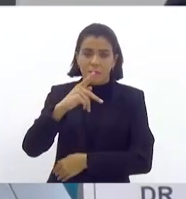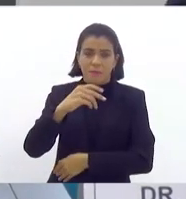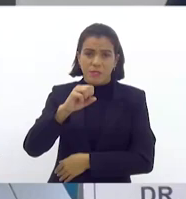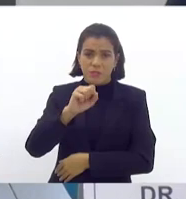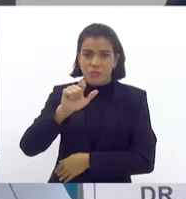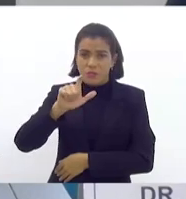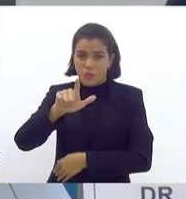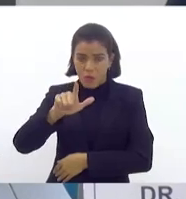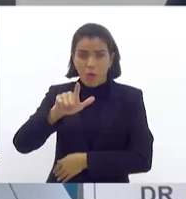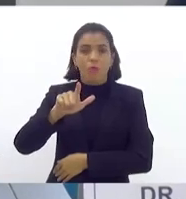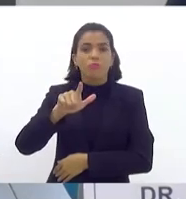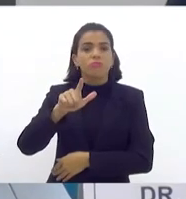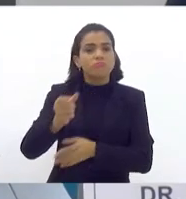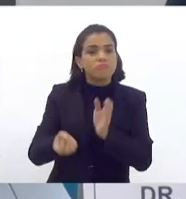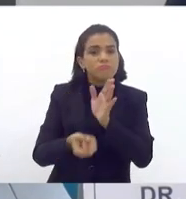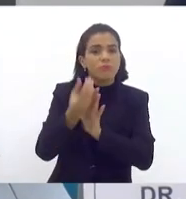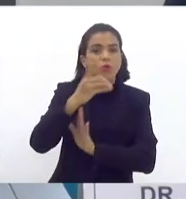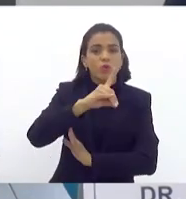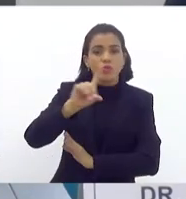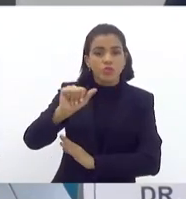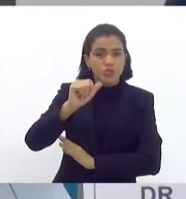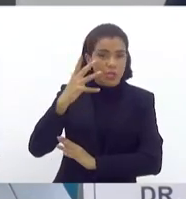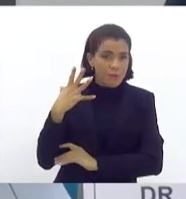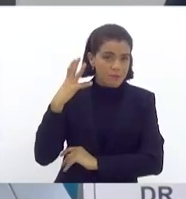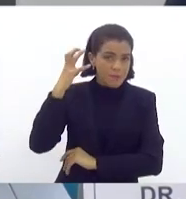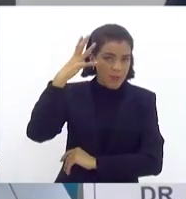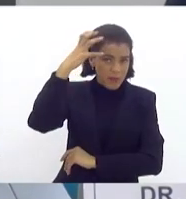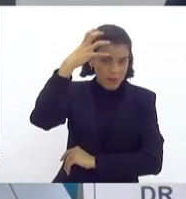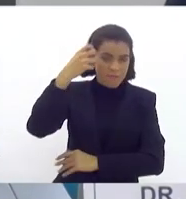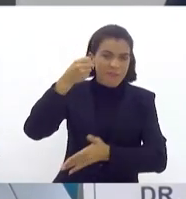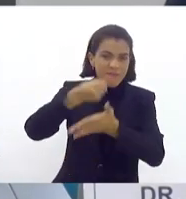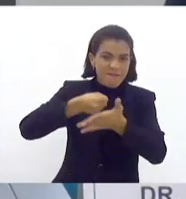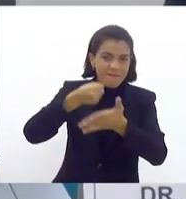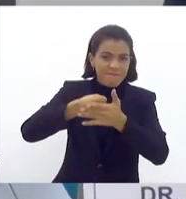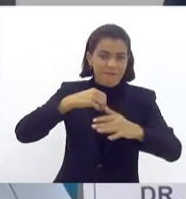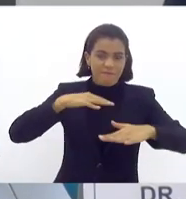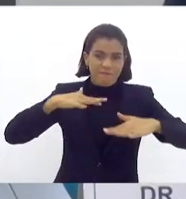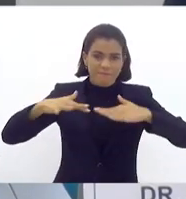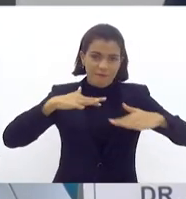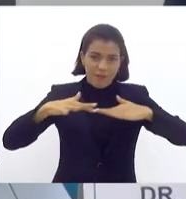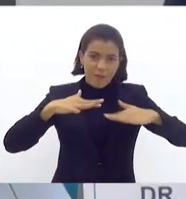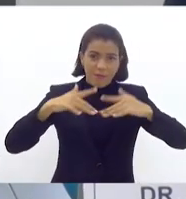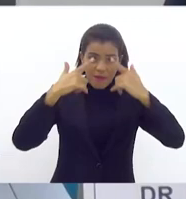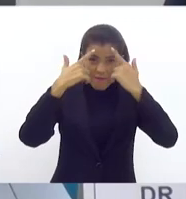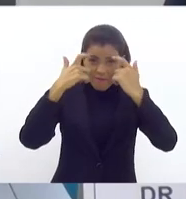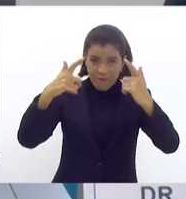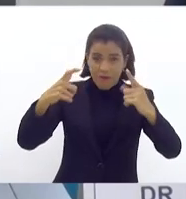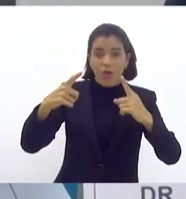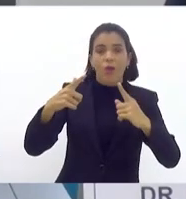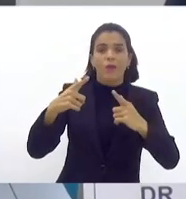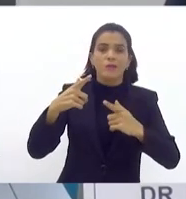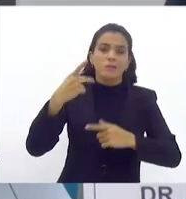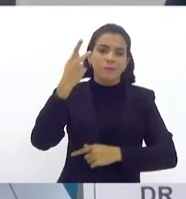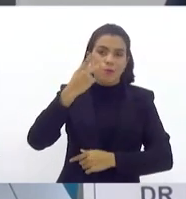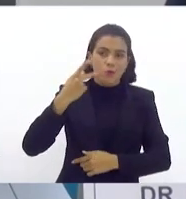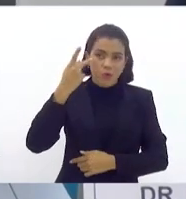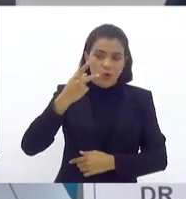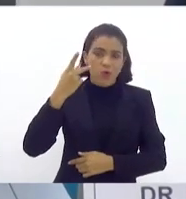instituía originalmente o Dia Marielle Franco de enfrentamento à política, à violência política contra mulheres